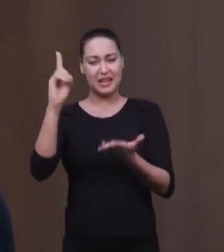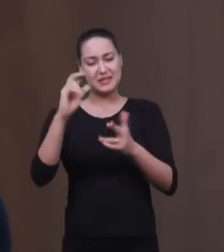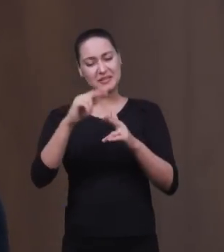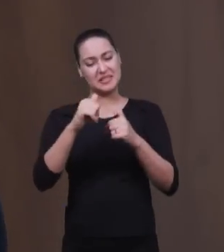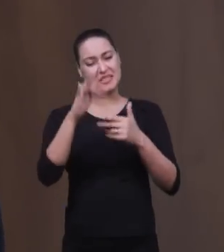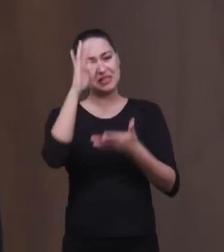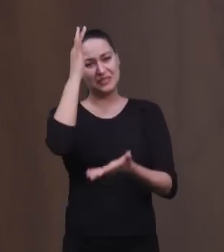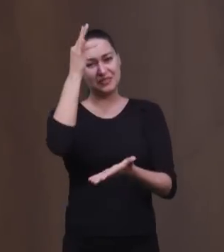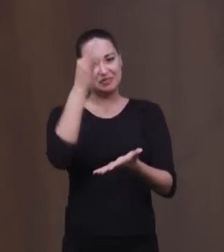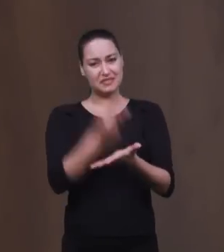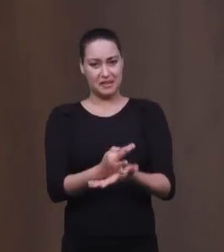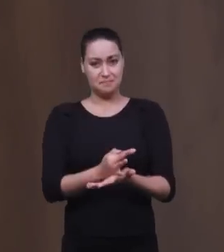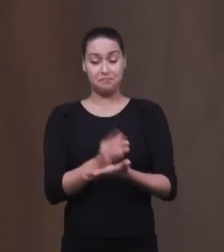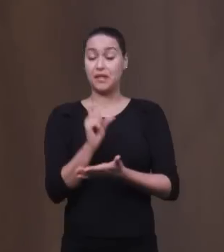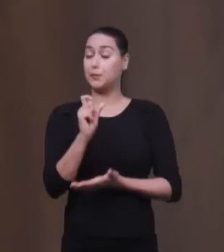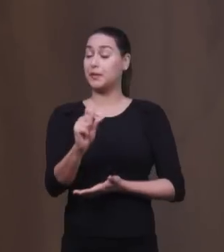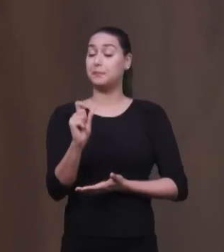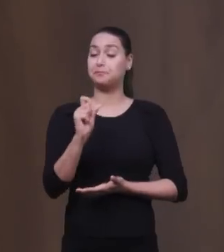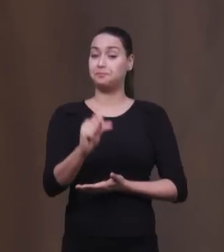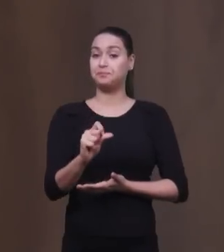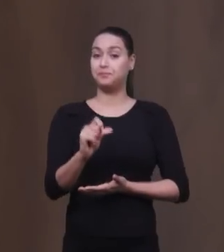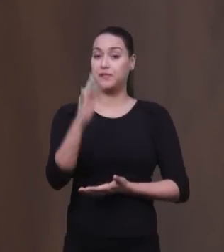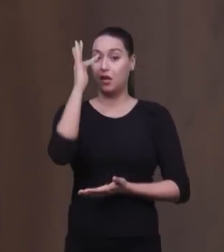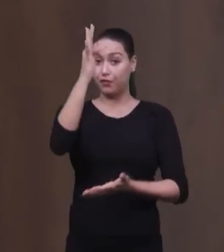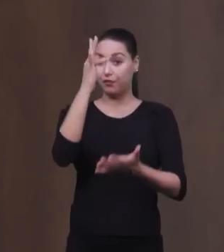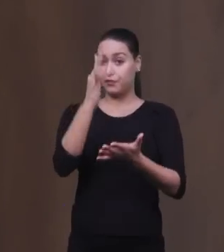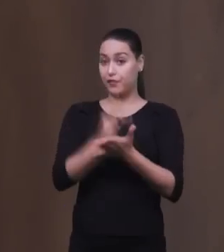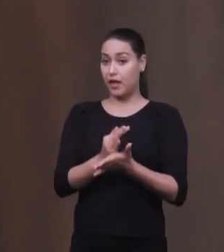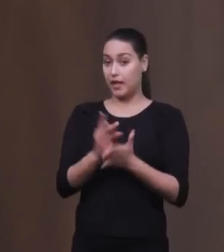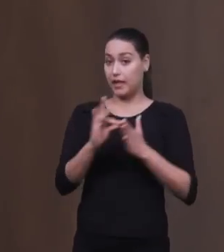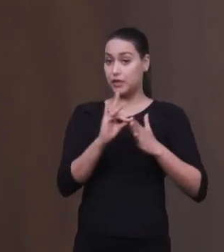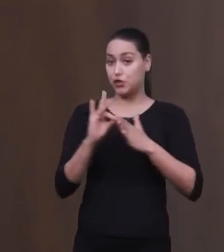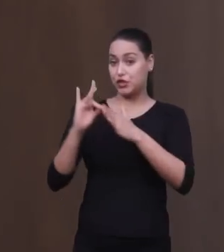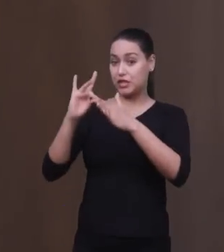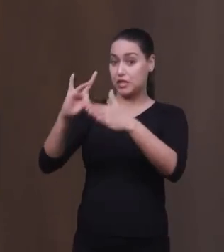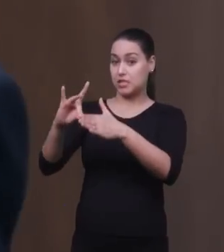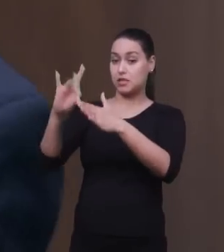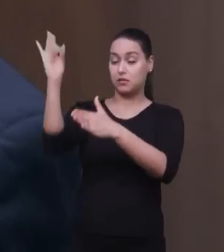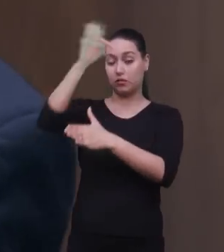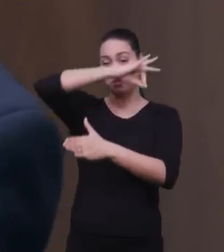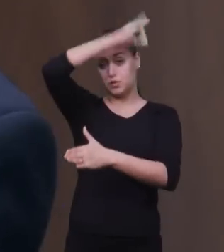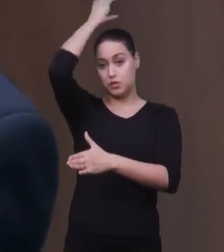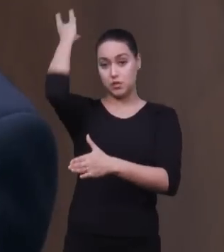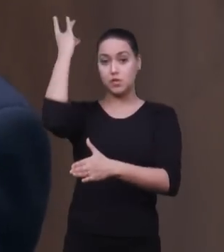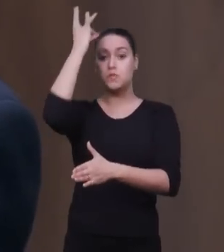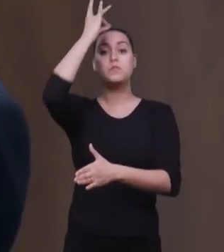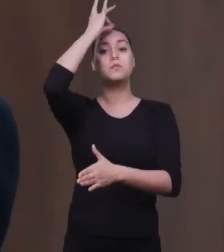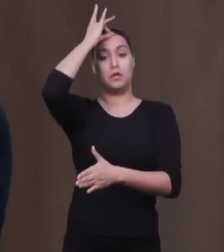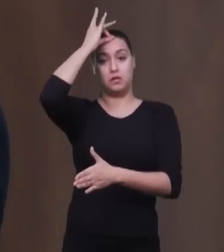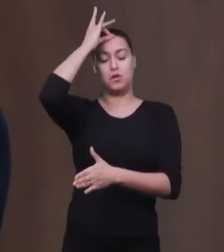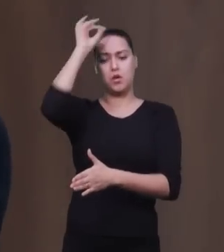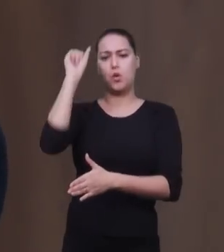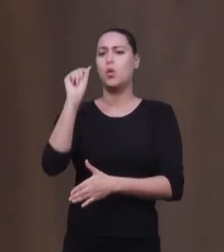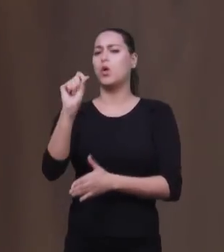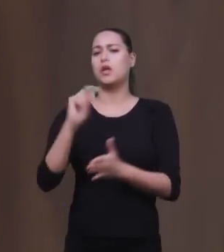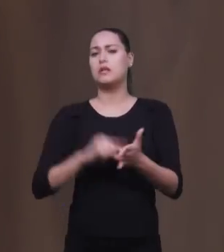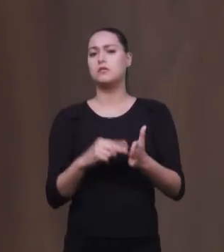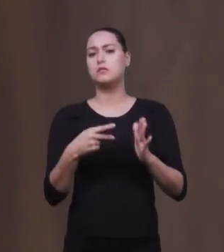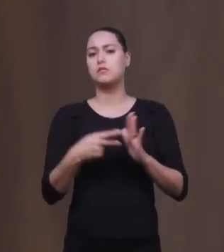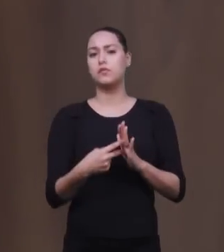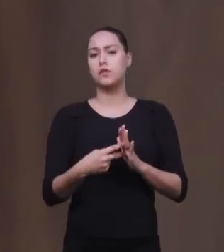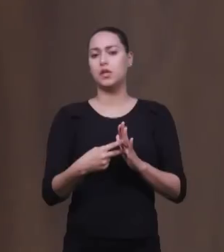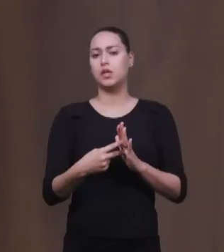Senhor sobre fé, que é o seguinte: fé é direção do Espírito Santo. O que significa